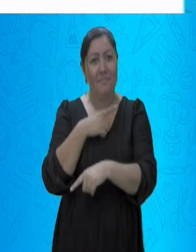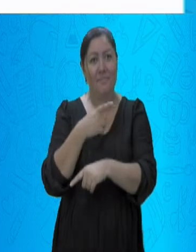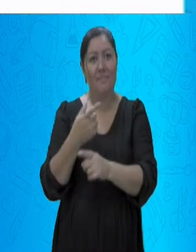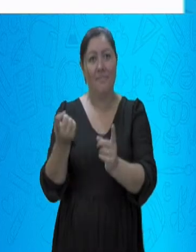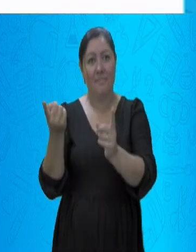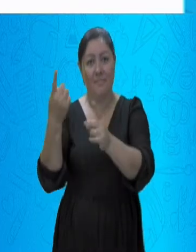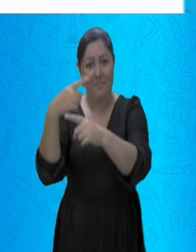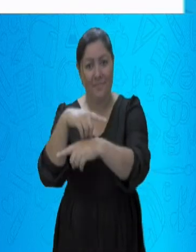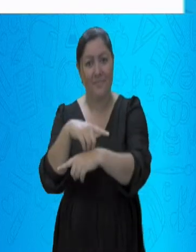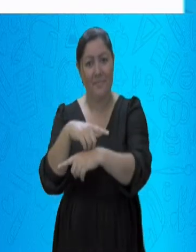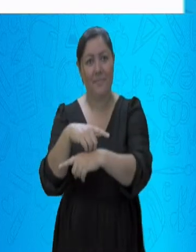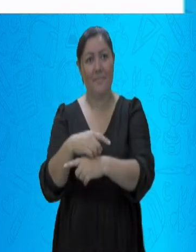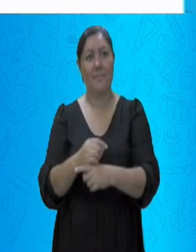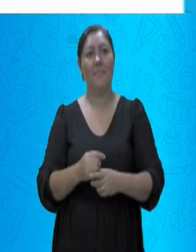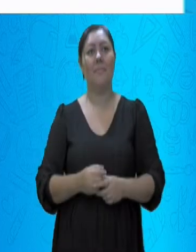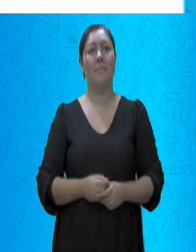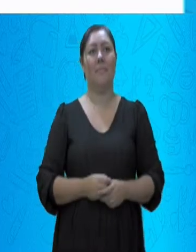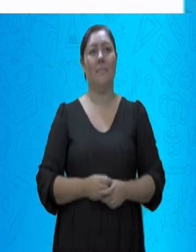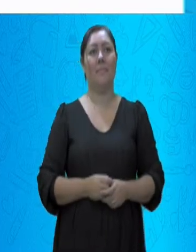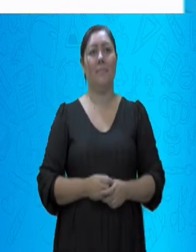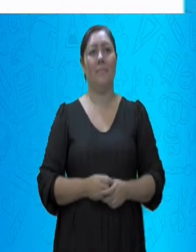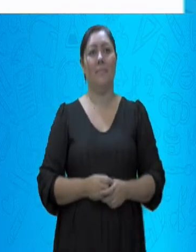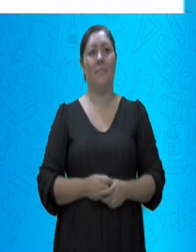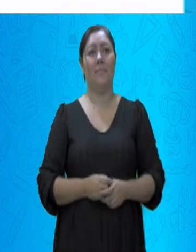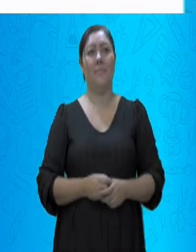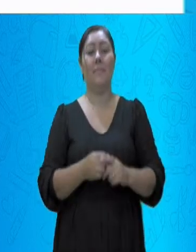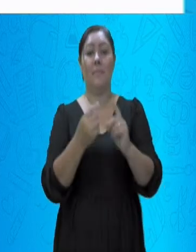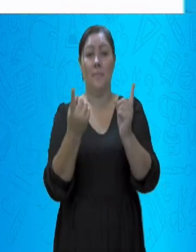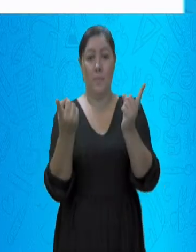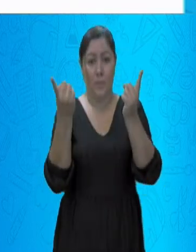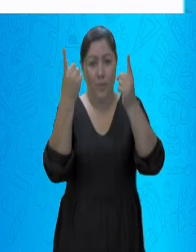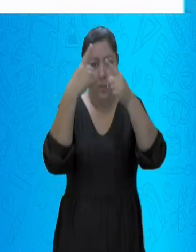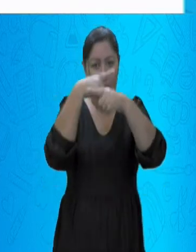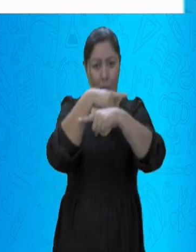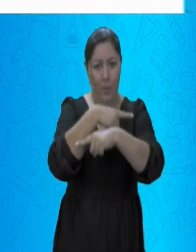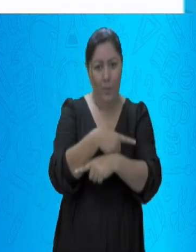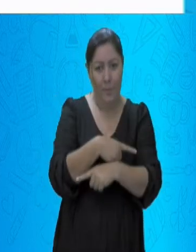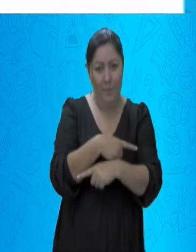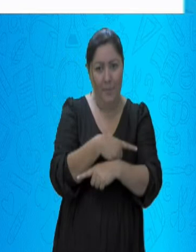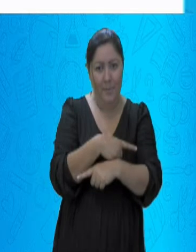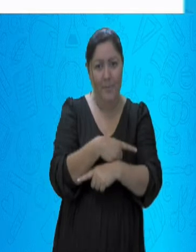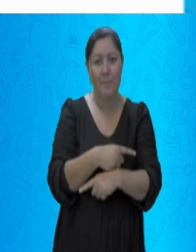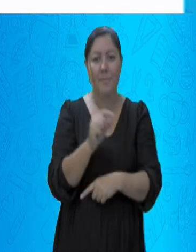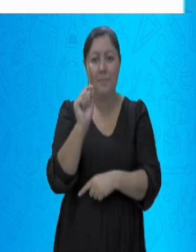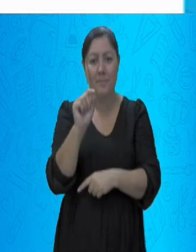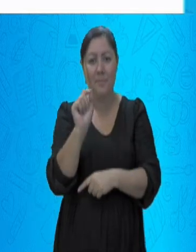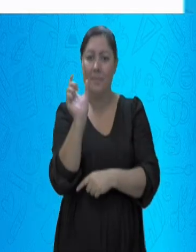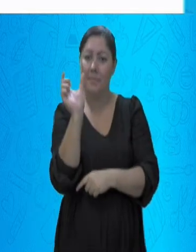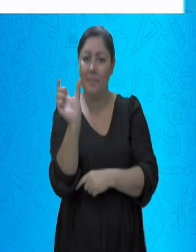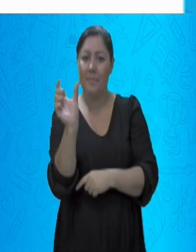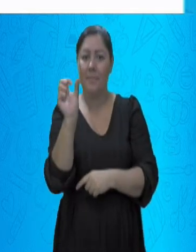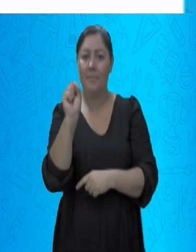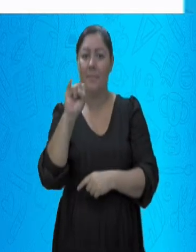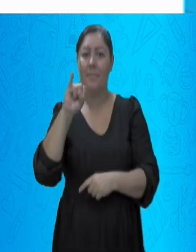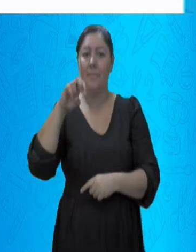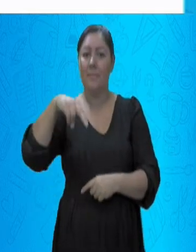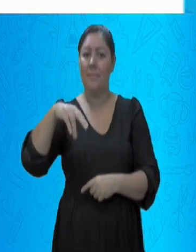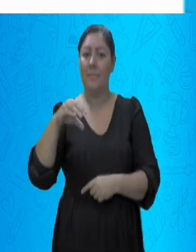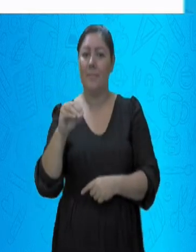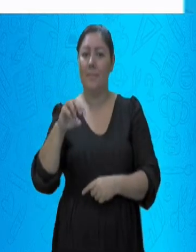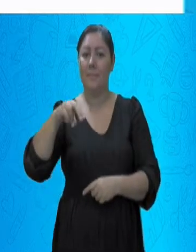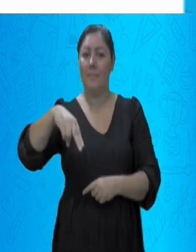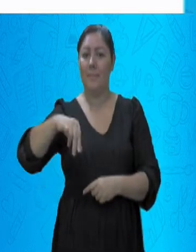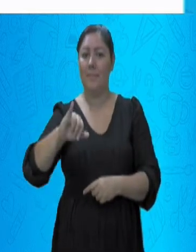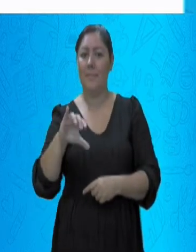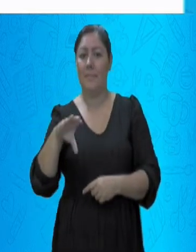Então, antônimo, o contrário de antônimo é a palavra sinônimo. Então, antônimo é o contrário de